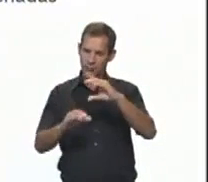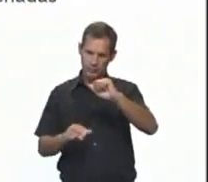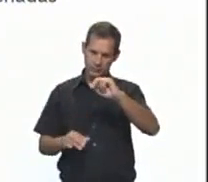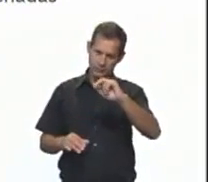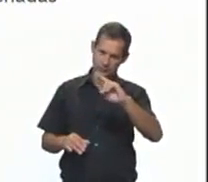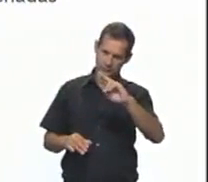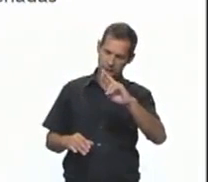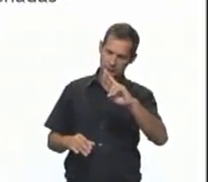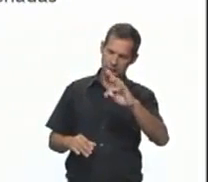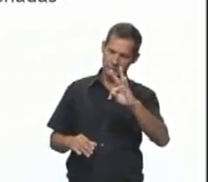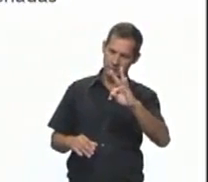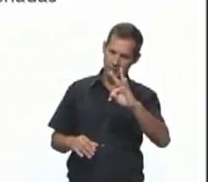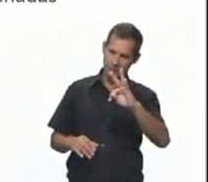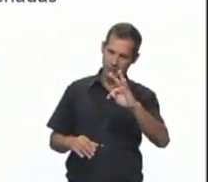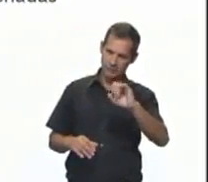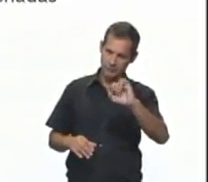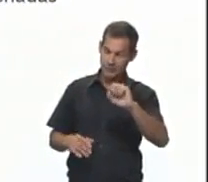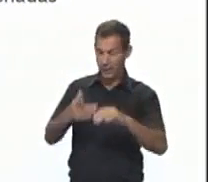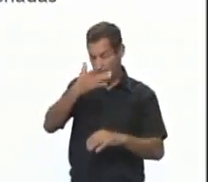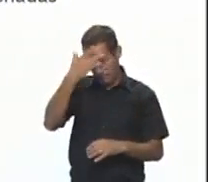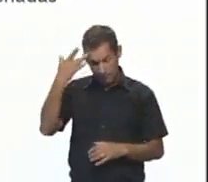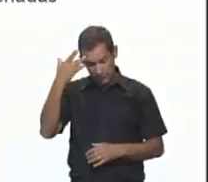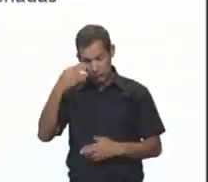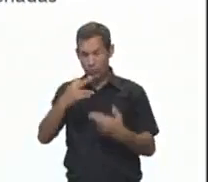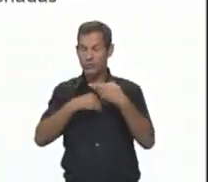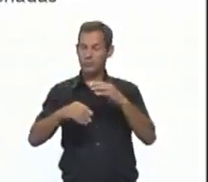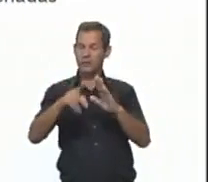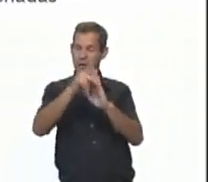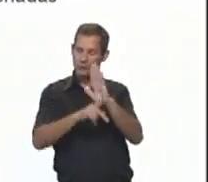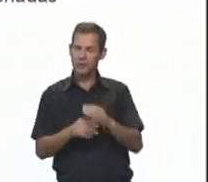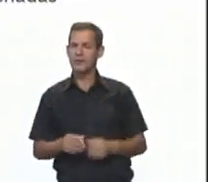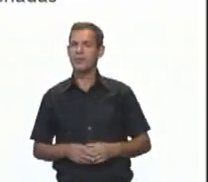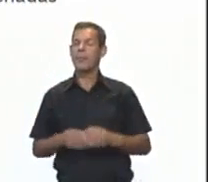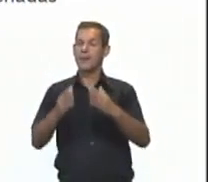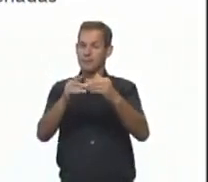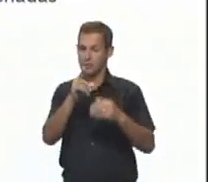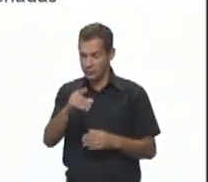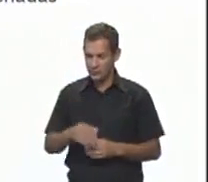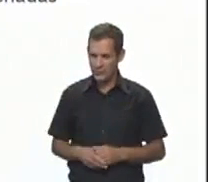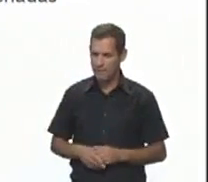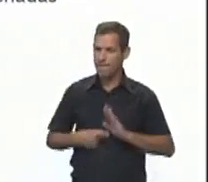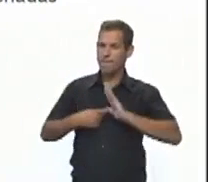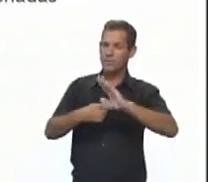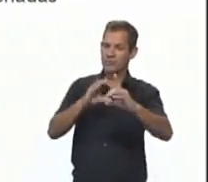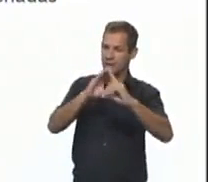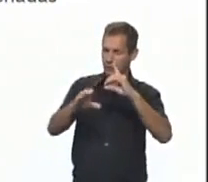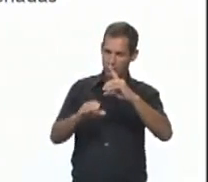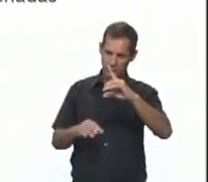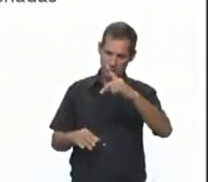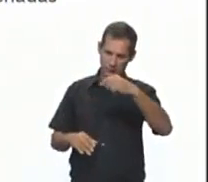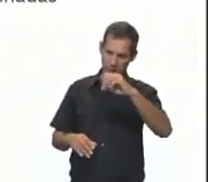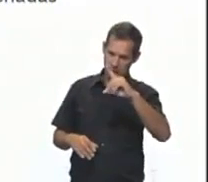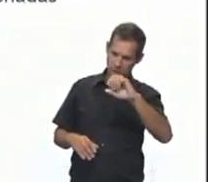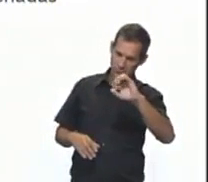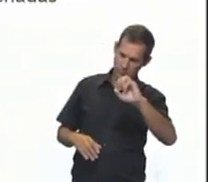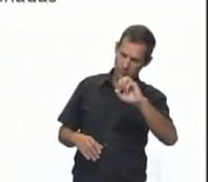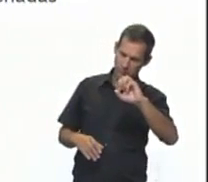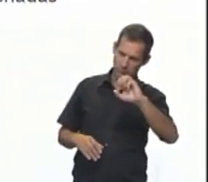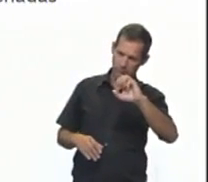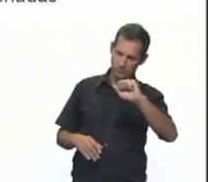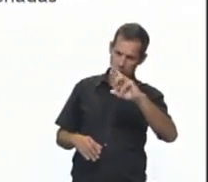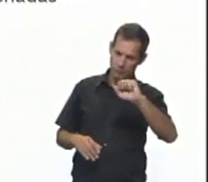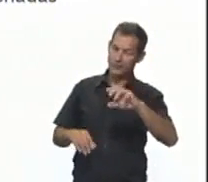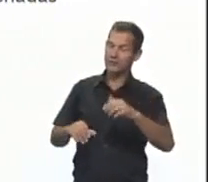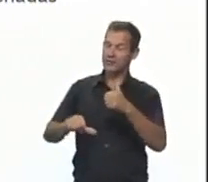o projetista, ele solicitou a você para apresentá-las em coordenadas polares. Então, nós vamos ter que transformar agora